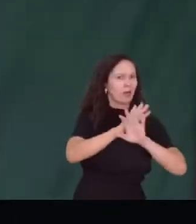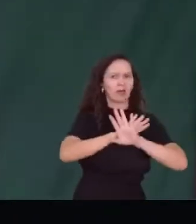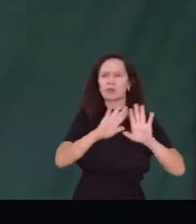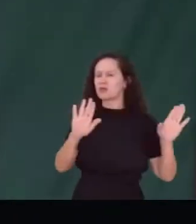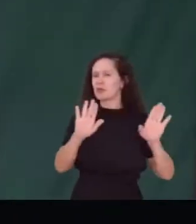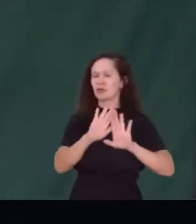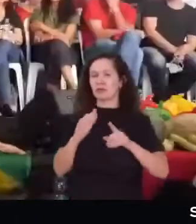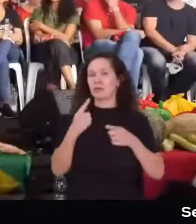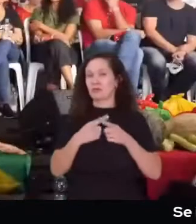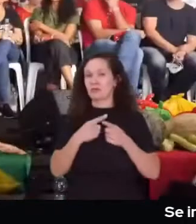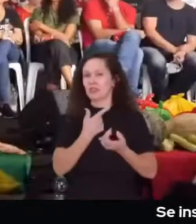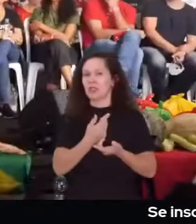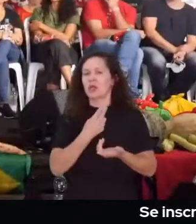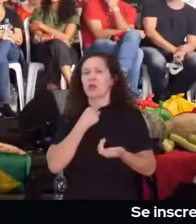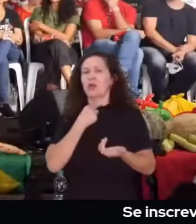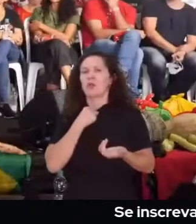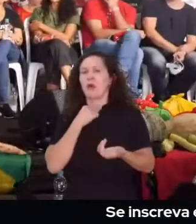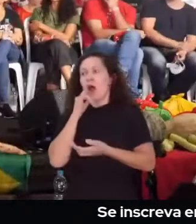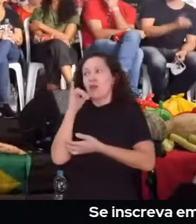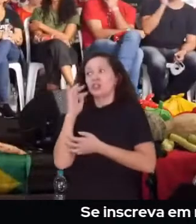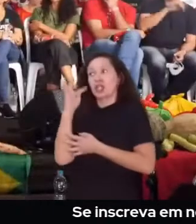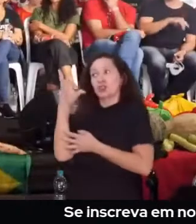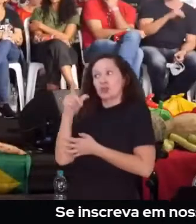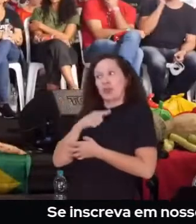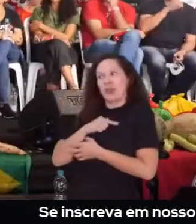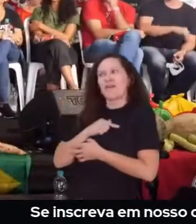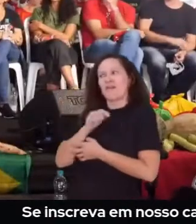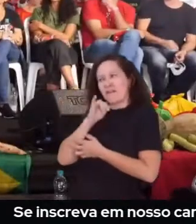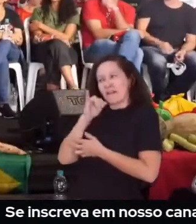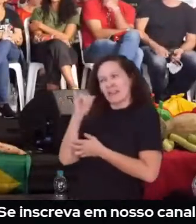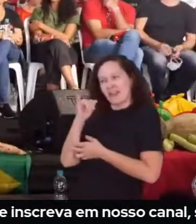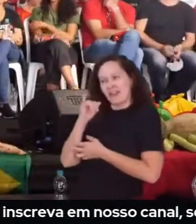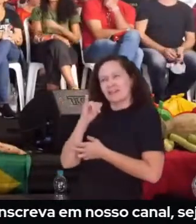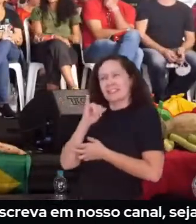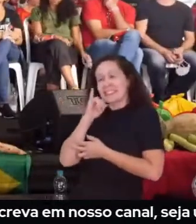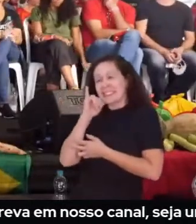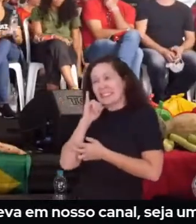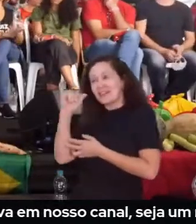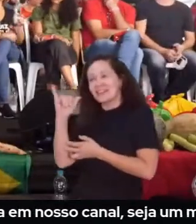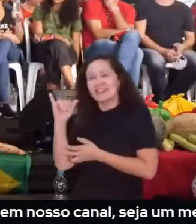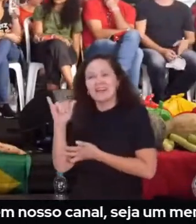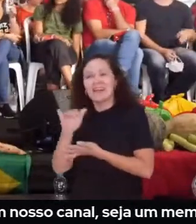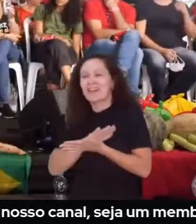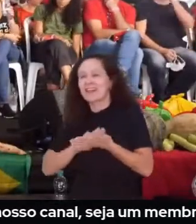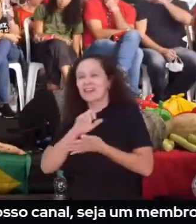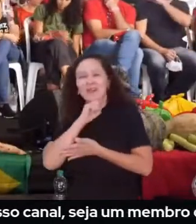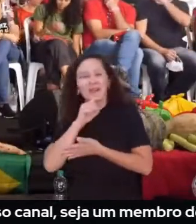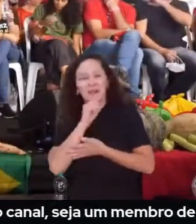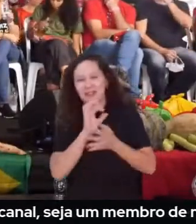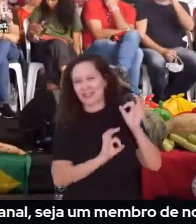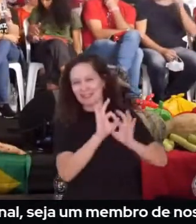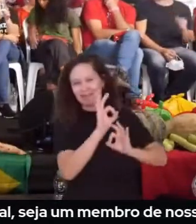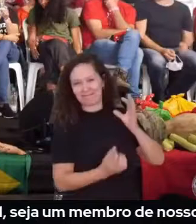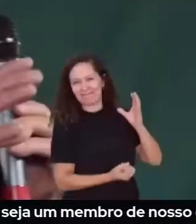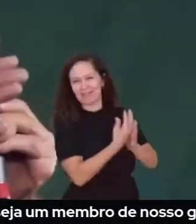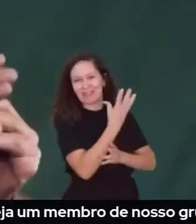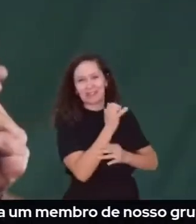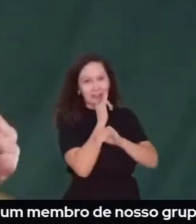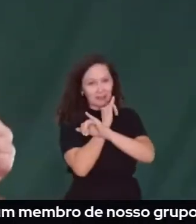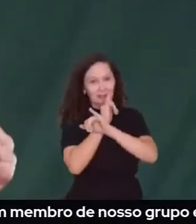tudo o que você vai fazer. Se você disser, você não faz. Então, eu tenho dito o seguinte, a solução nossa vai ser